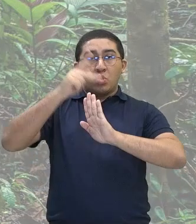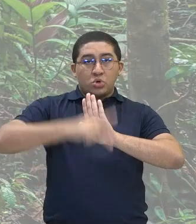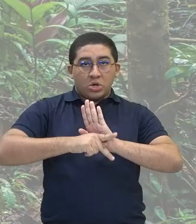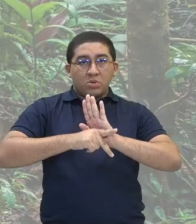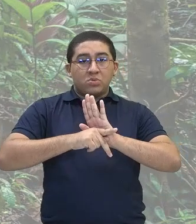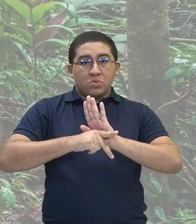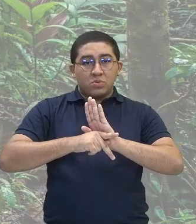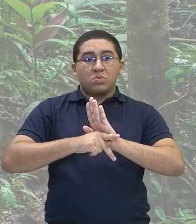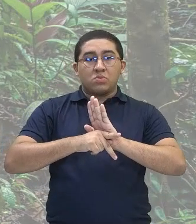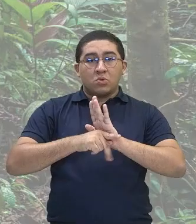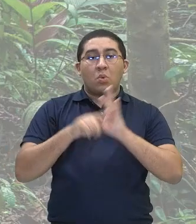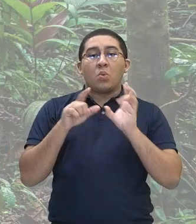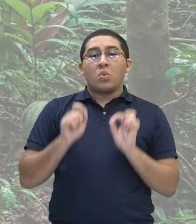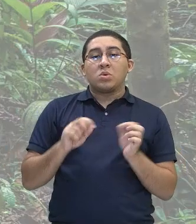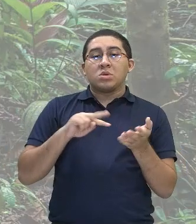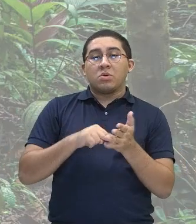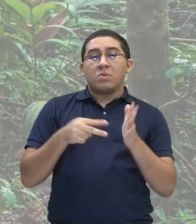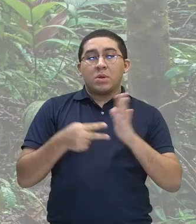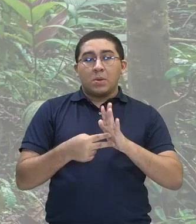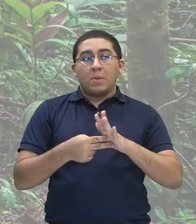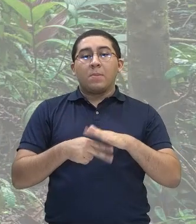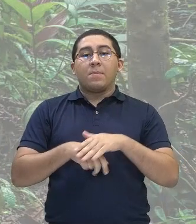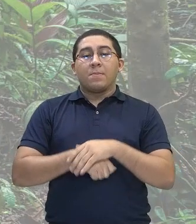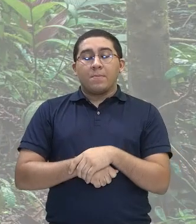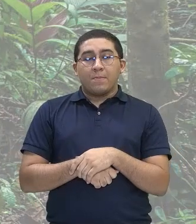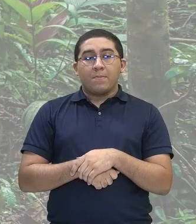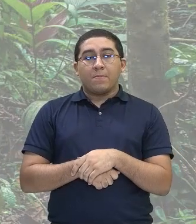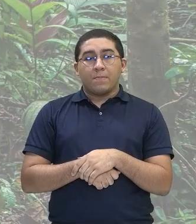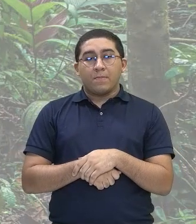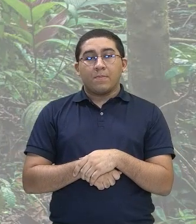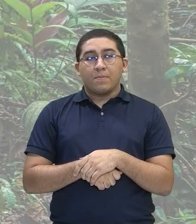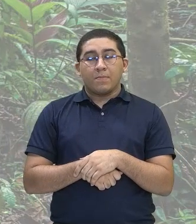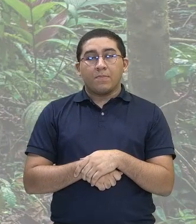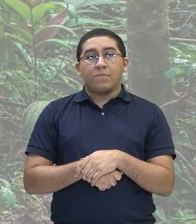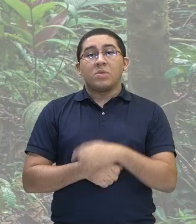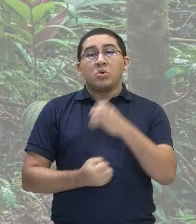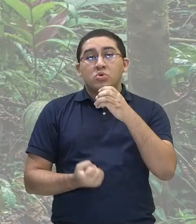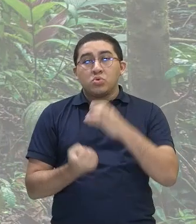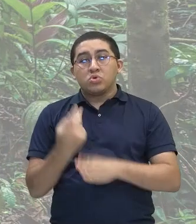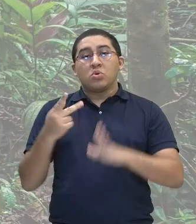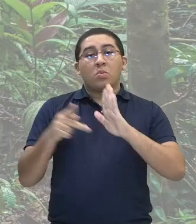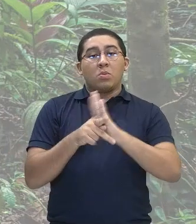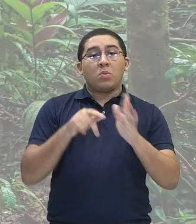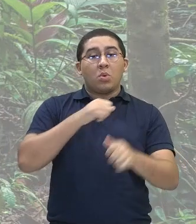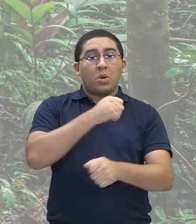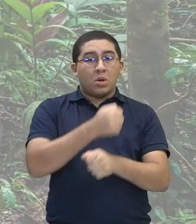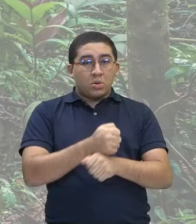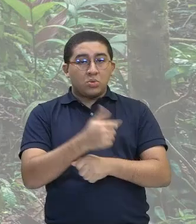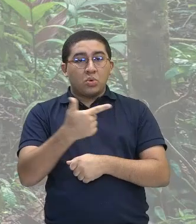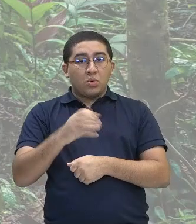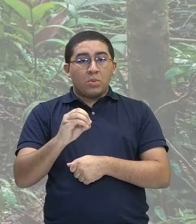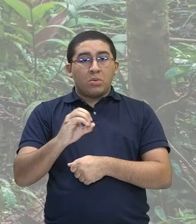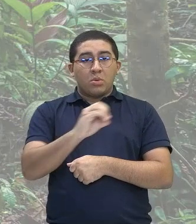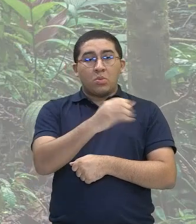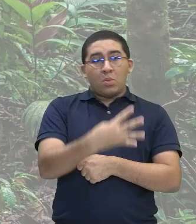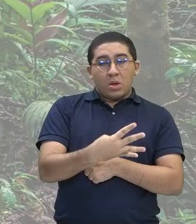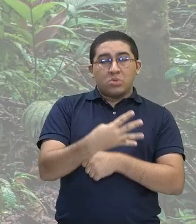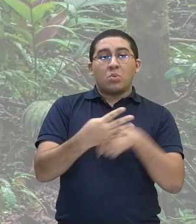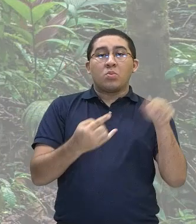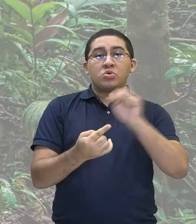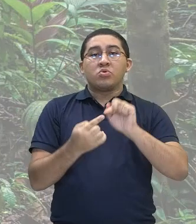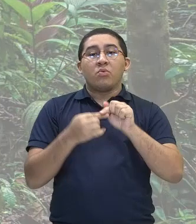do desmatamento na Amazônia Legal, ele acabou sendo realmente criado aí em 2004 com o objetivo, olha só,